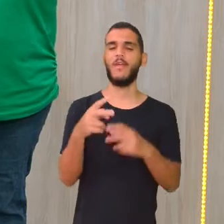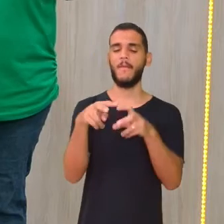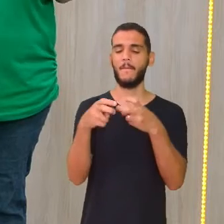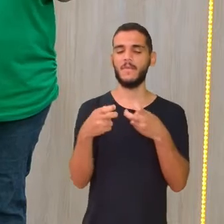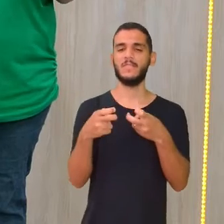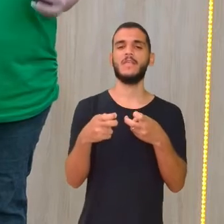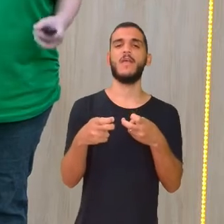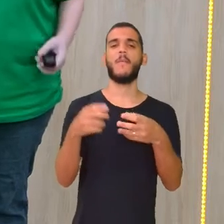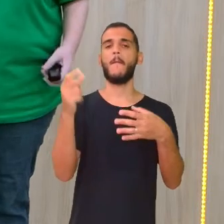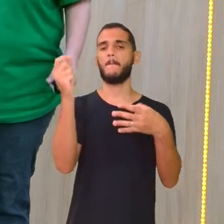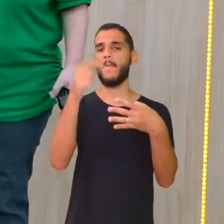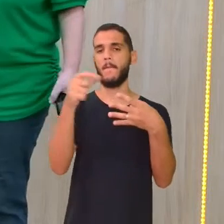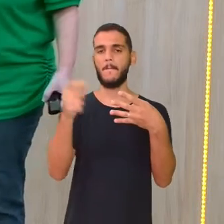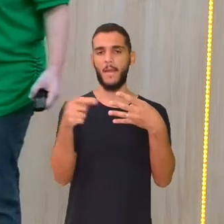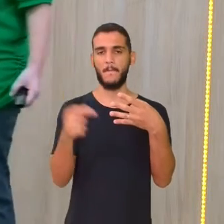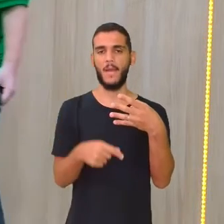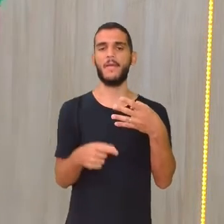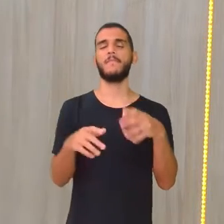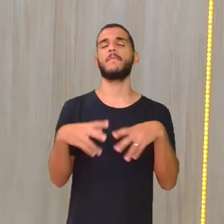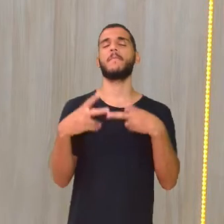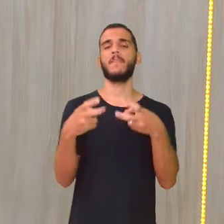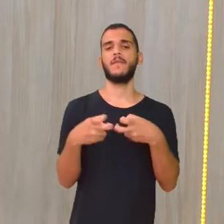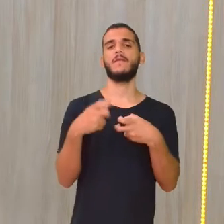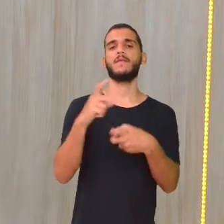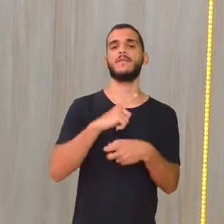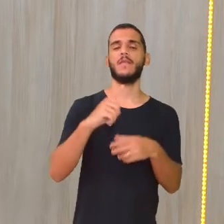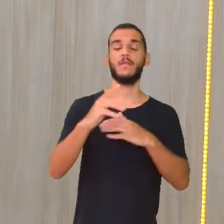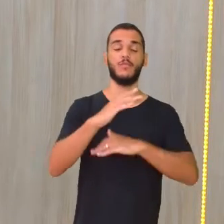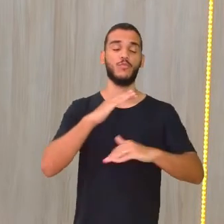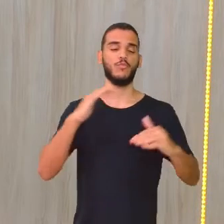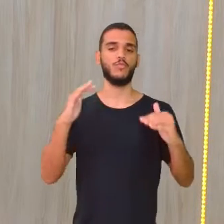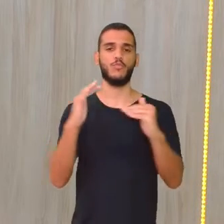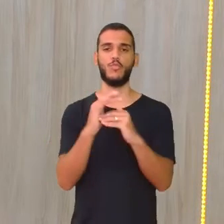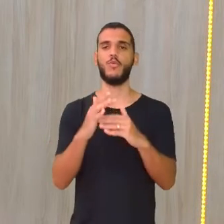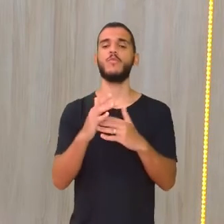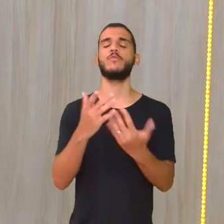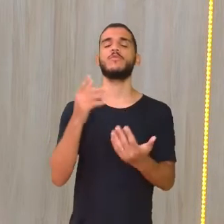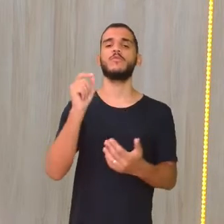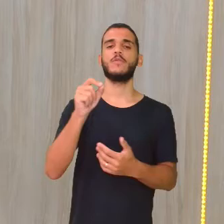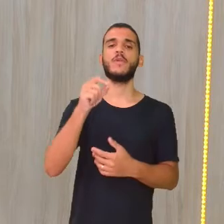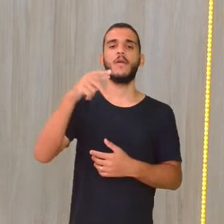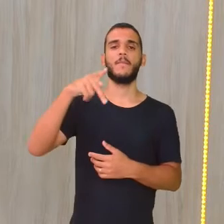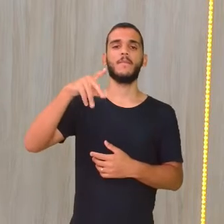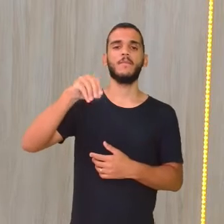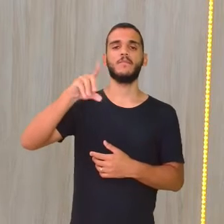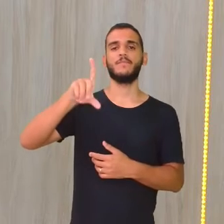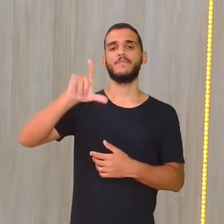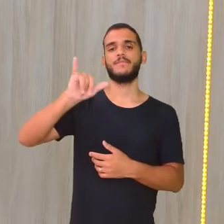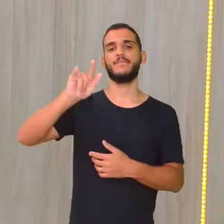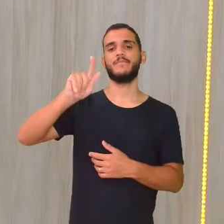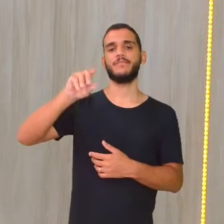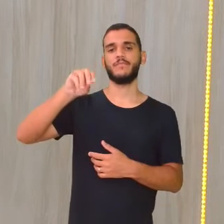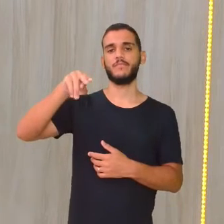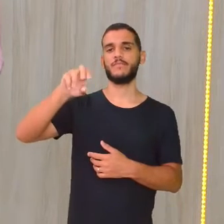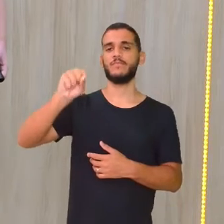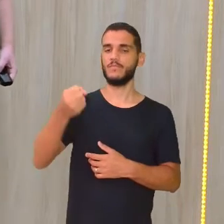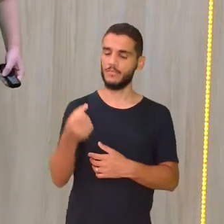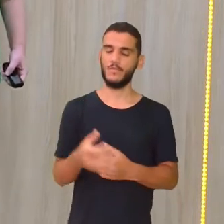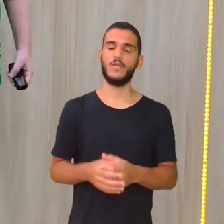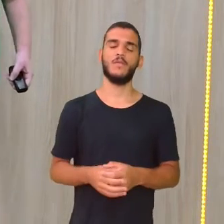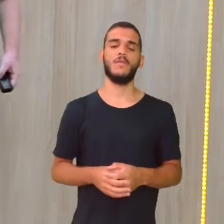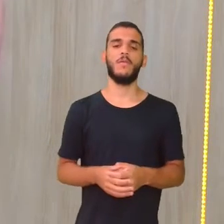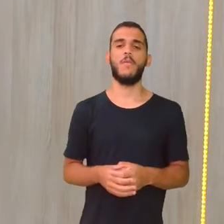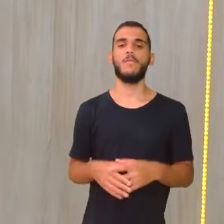esses elementos e percebam que são de todos os polígonos. No caso da diagonal aqui, a única exceção é o triângulo,